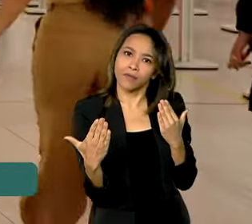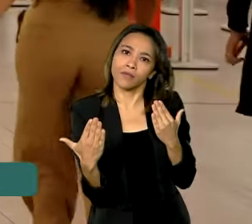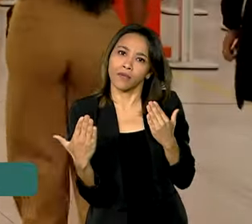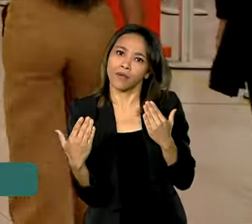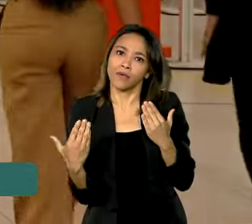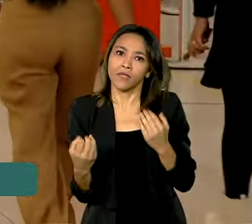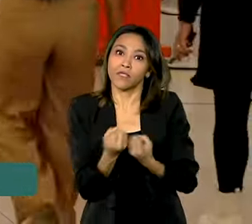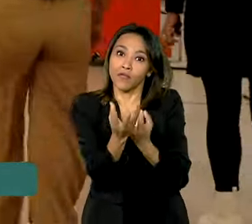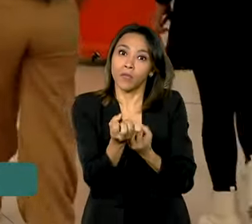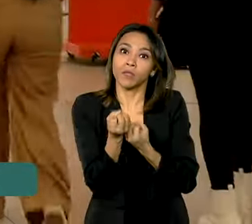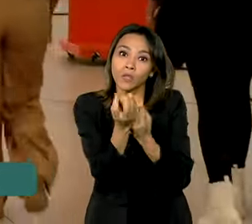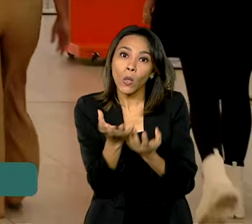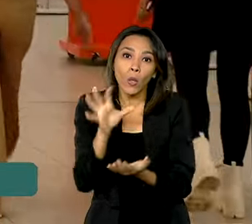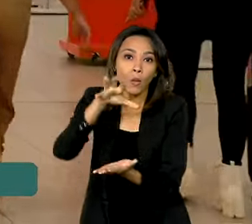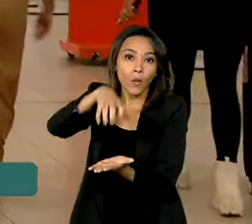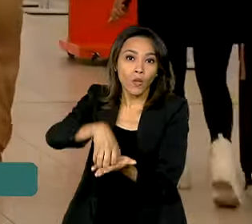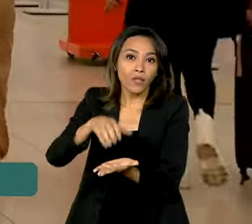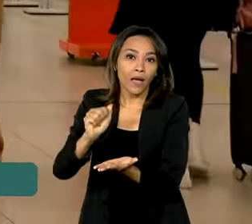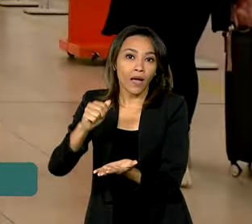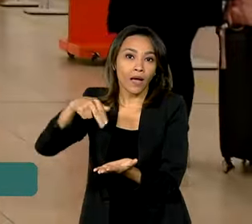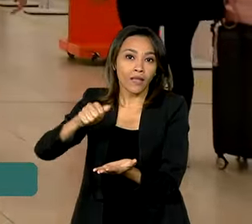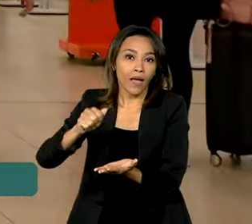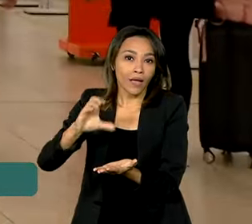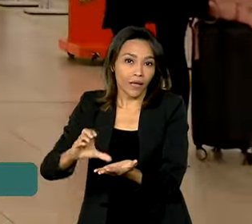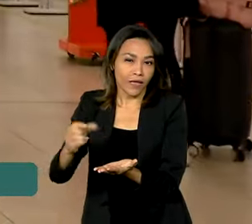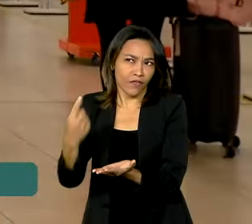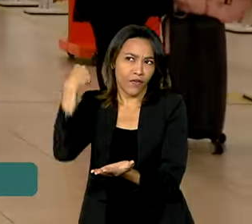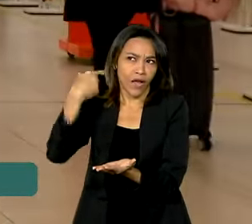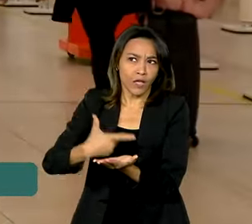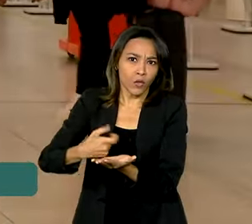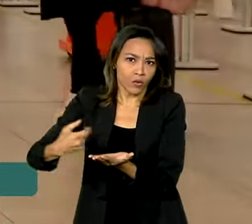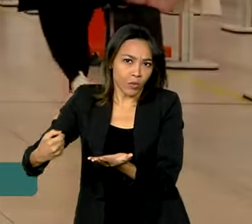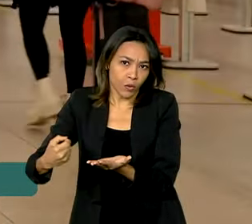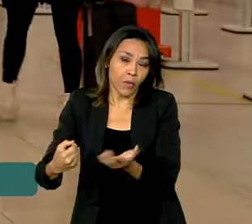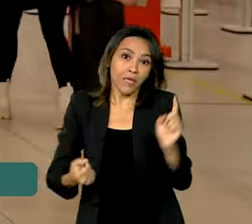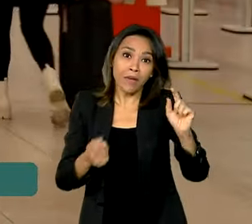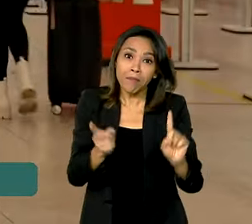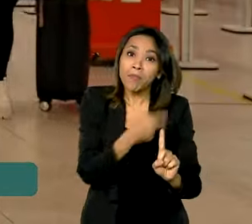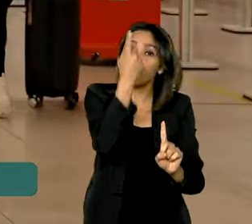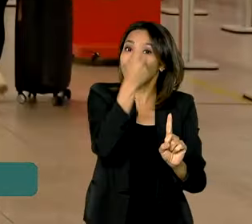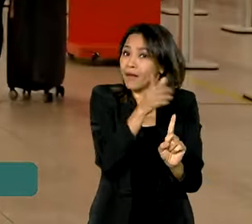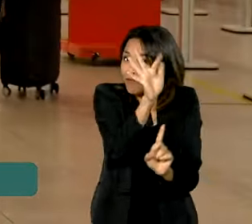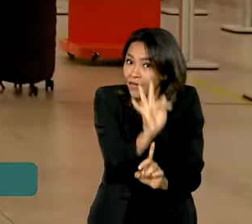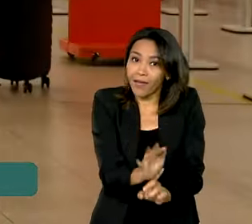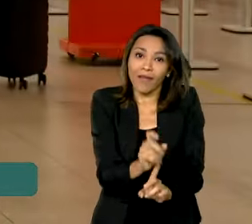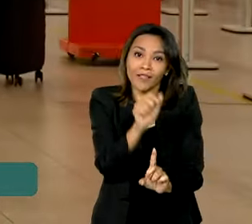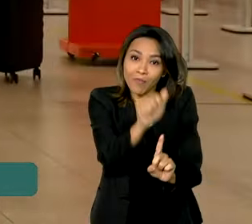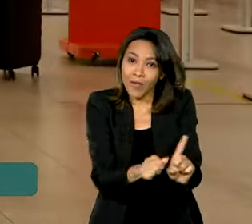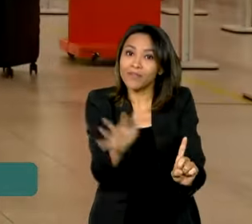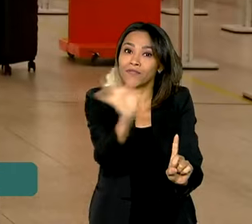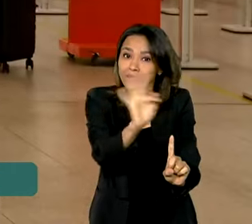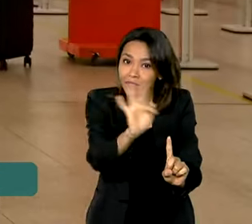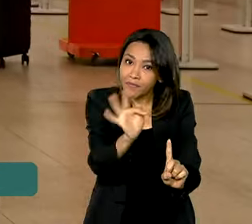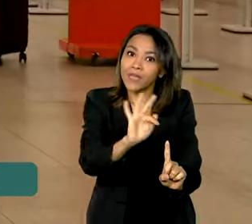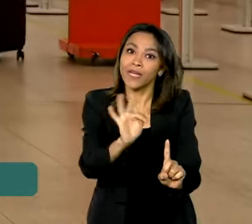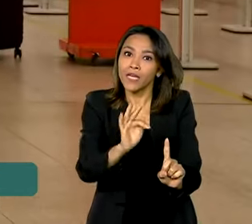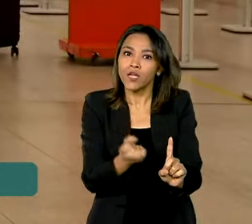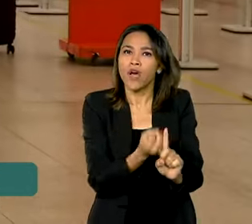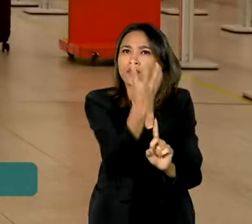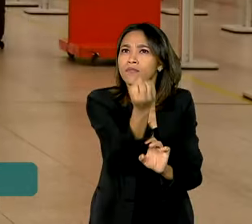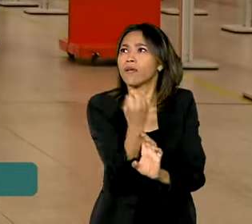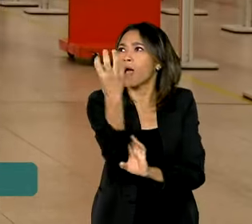ANAC. Essa série histórica foi inaugurada em 2000 e é a primeira vez no mês de fevereiro que a movimentação de passageiros no mercado